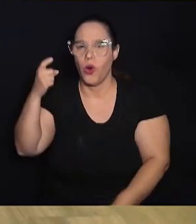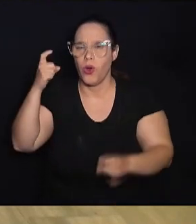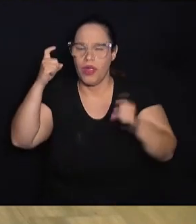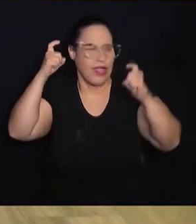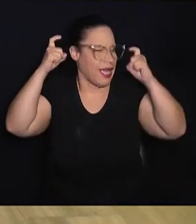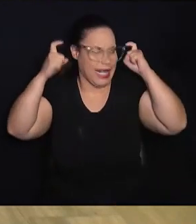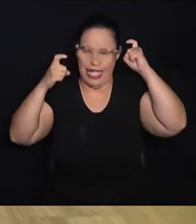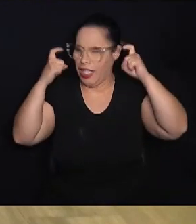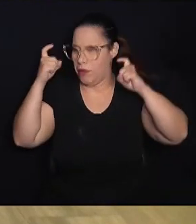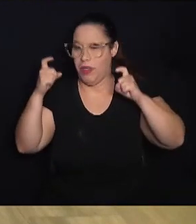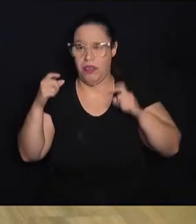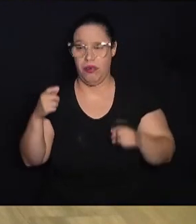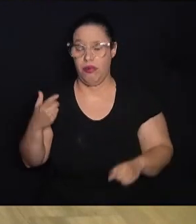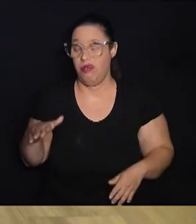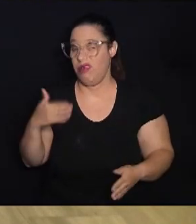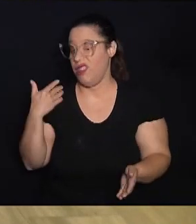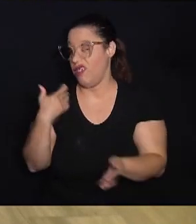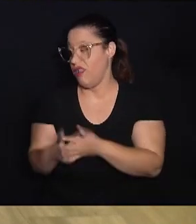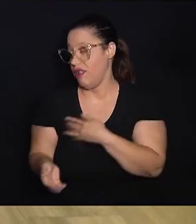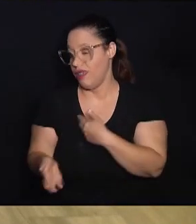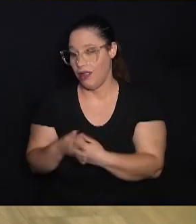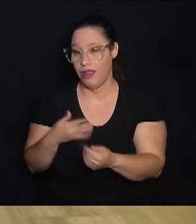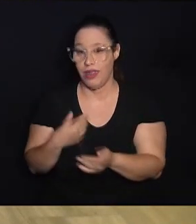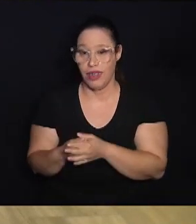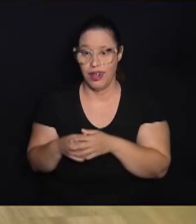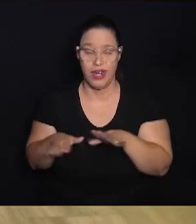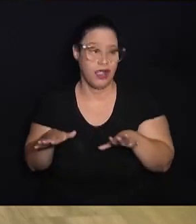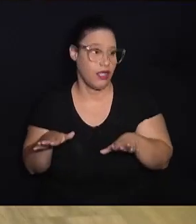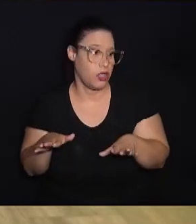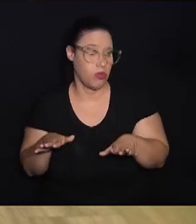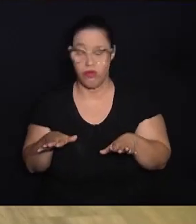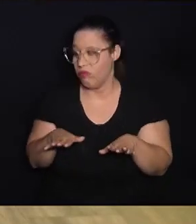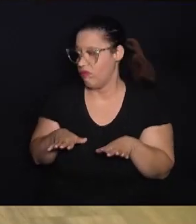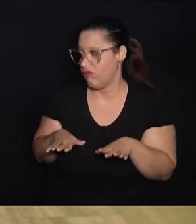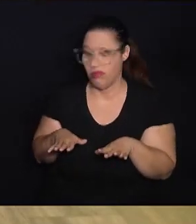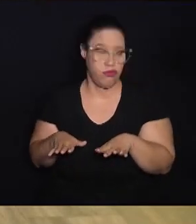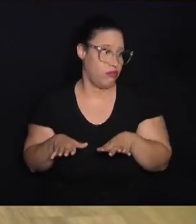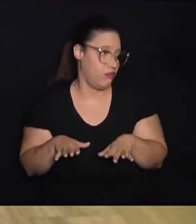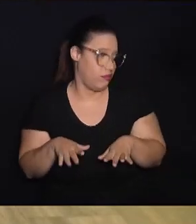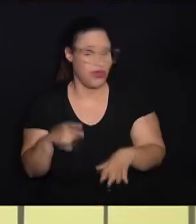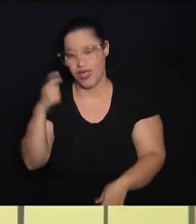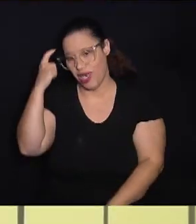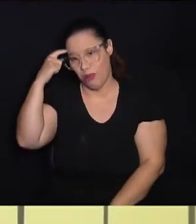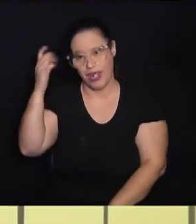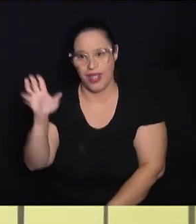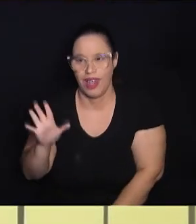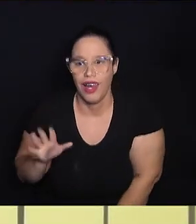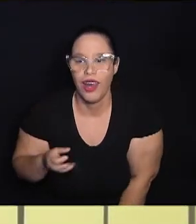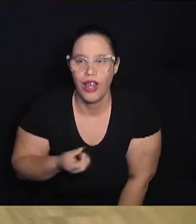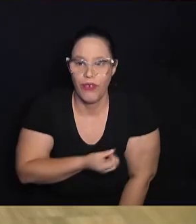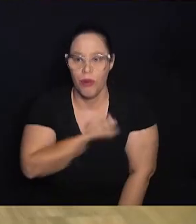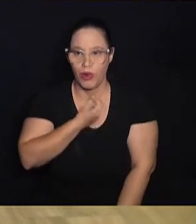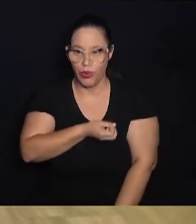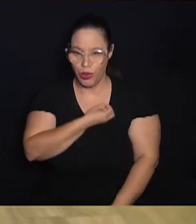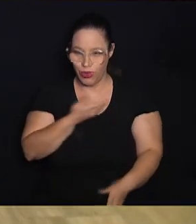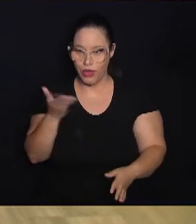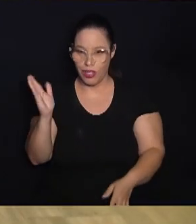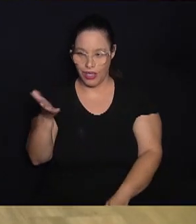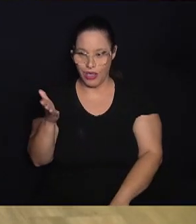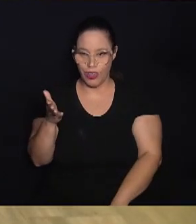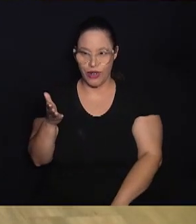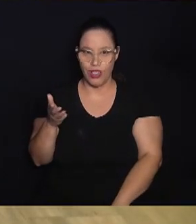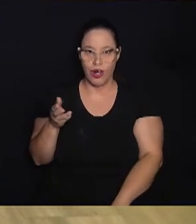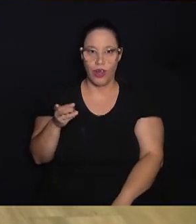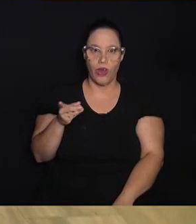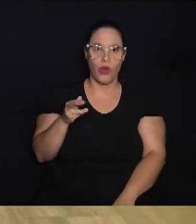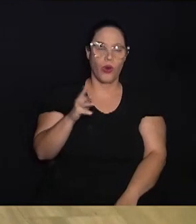Berry ele é o mais como nós assim né não quer muito ficar pensando sobre esse momento vamos viver o momento né enquanto não derrete o trocadilho